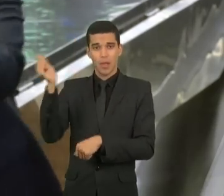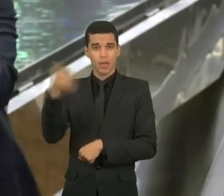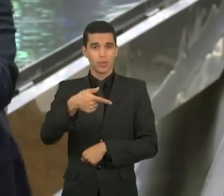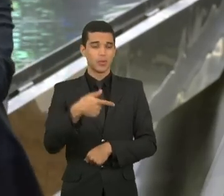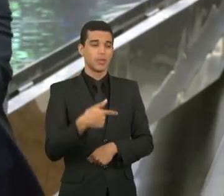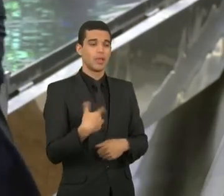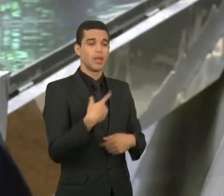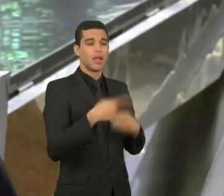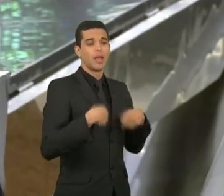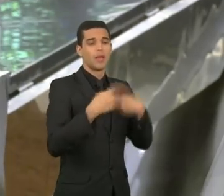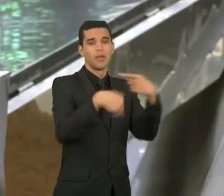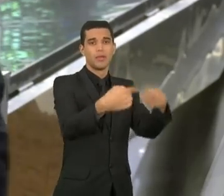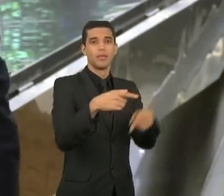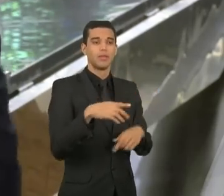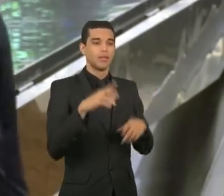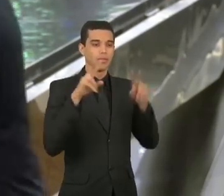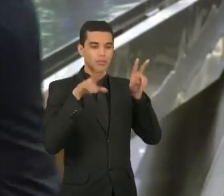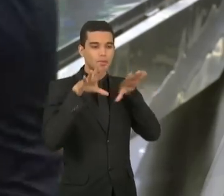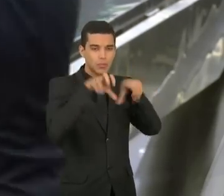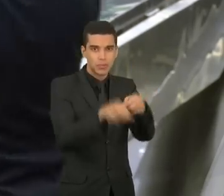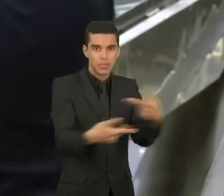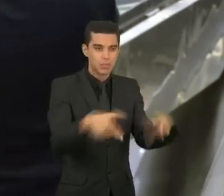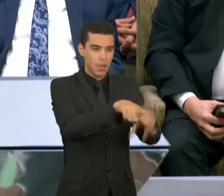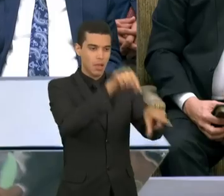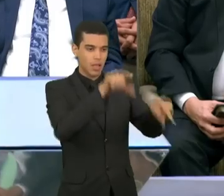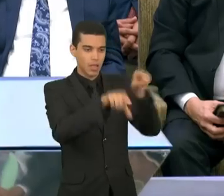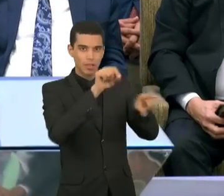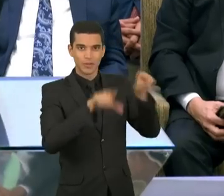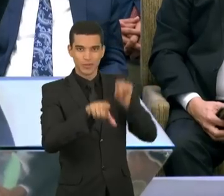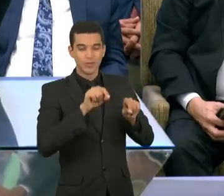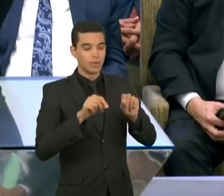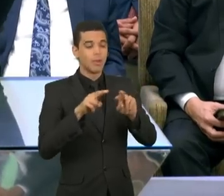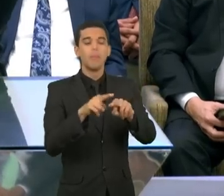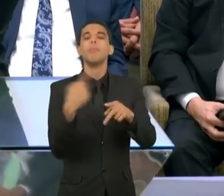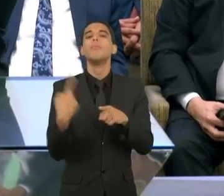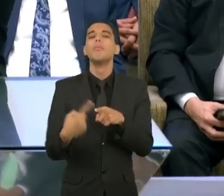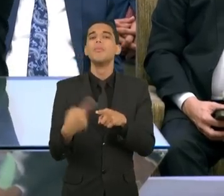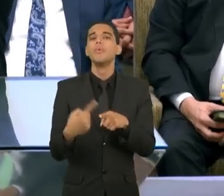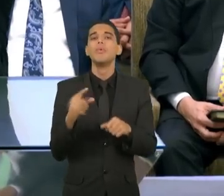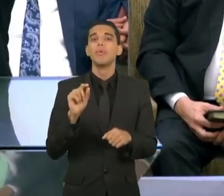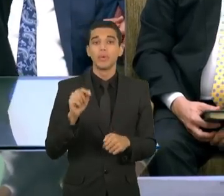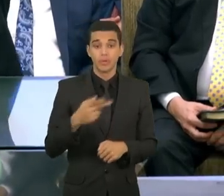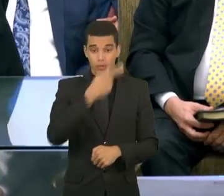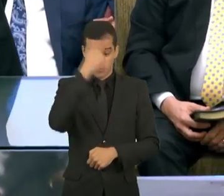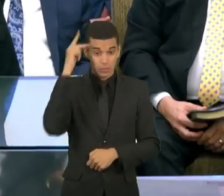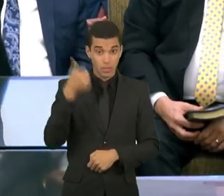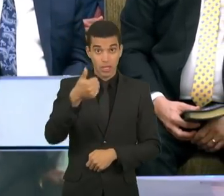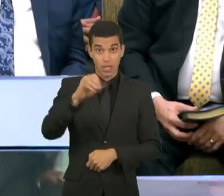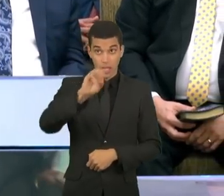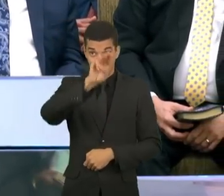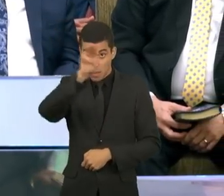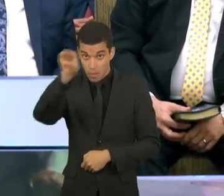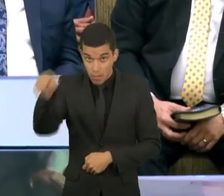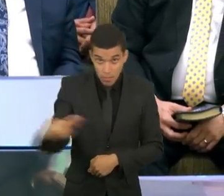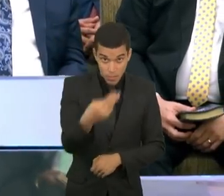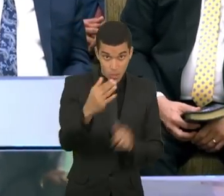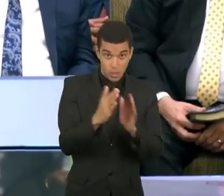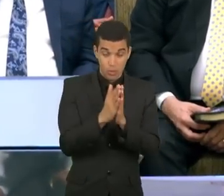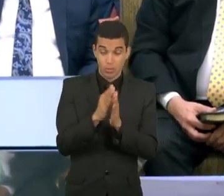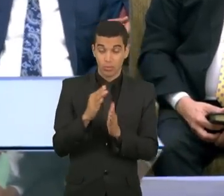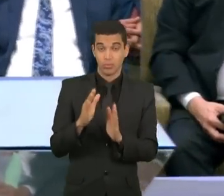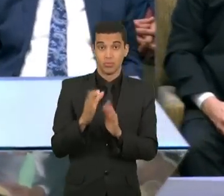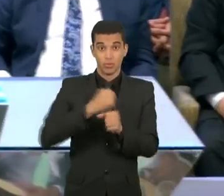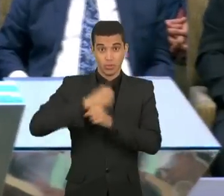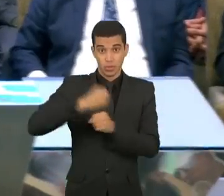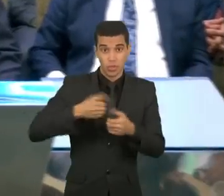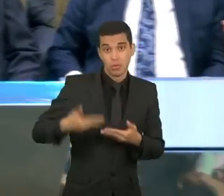vence a seleção de espécie. Por quê? Porque quando eles vão há 10 milhões de anos, se é que era verdade, que não é pela palavra, e